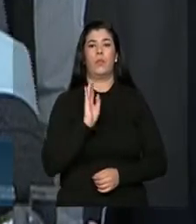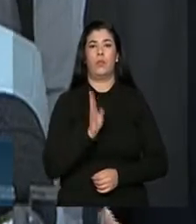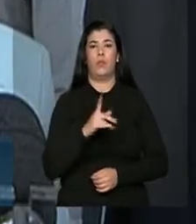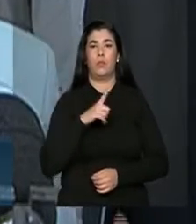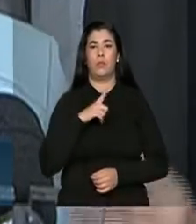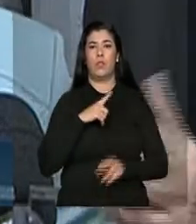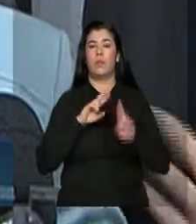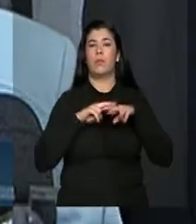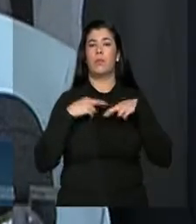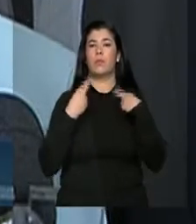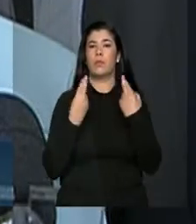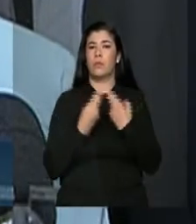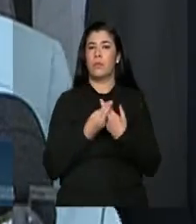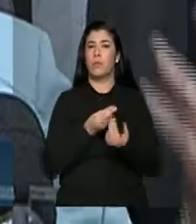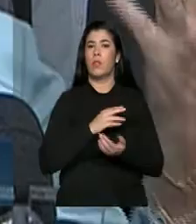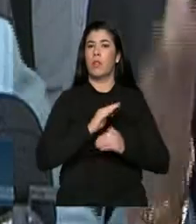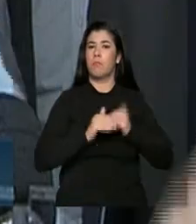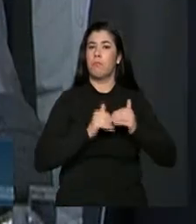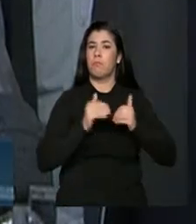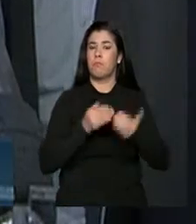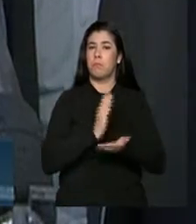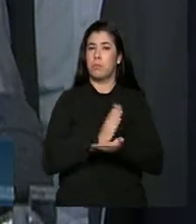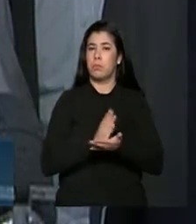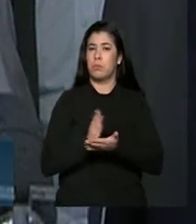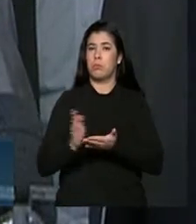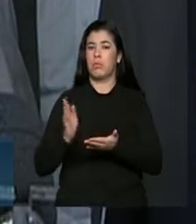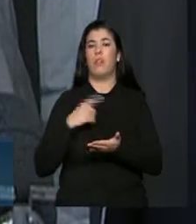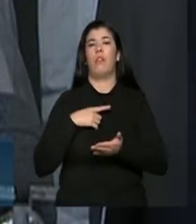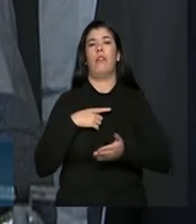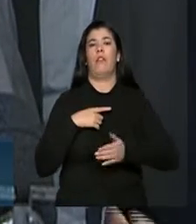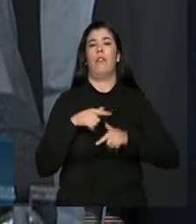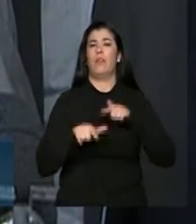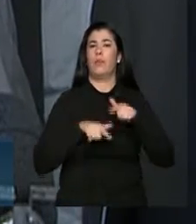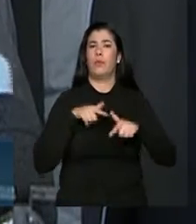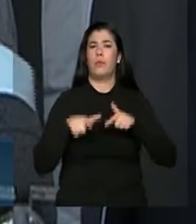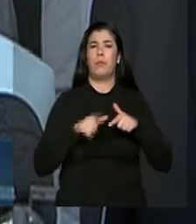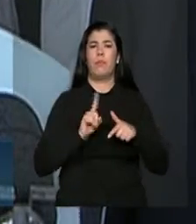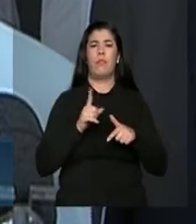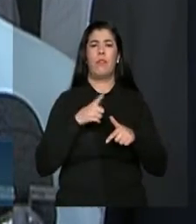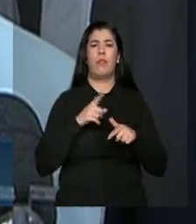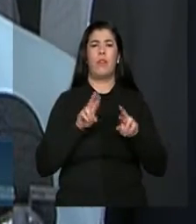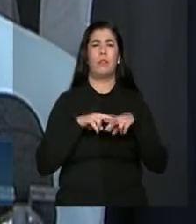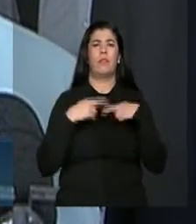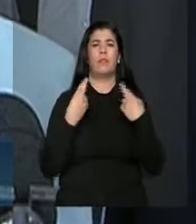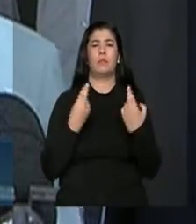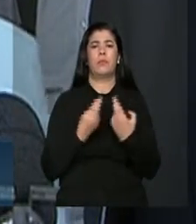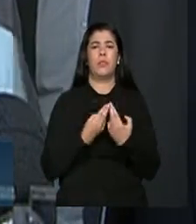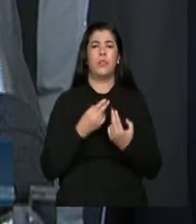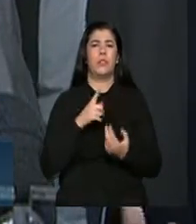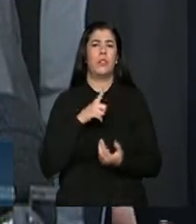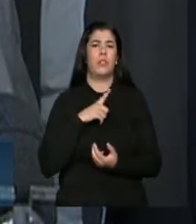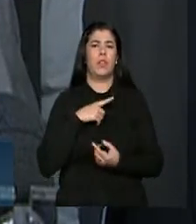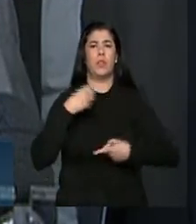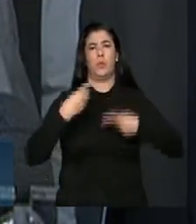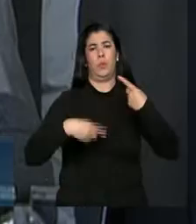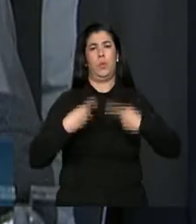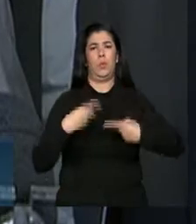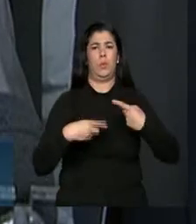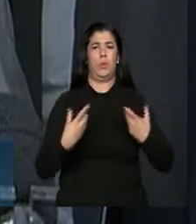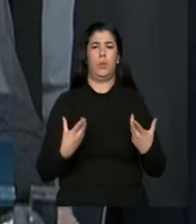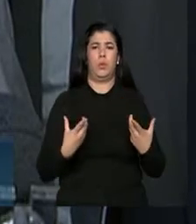fazendo reuniões sistemáticas. São reuniões de trabalho, não são reuniões para a gente ficar